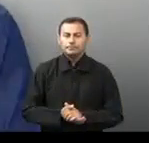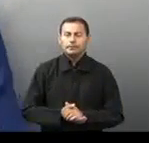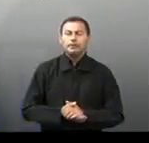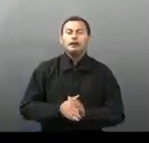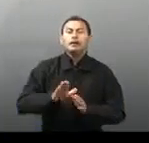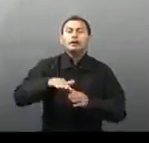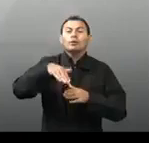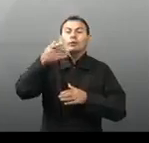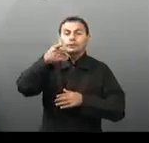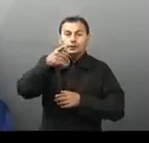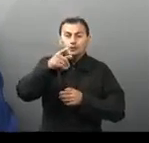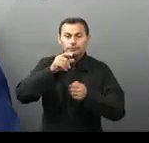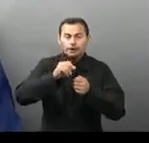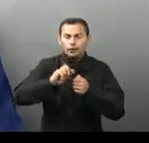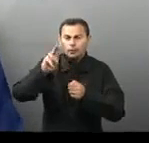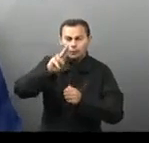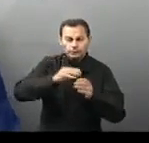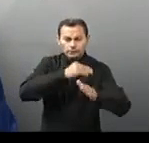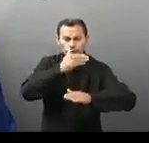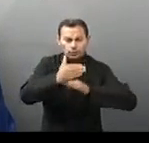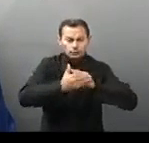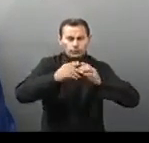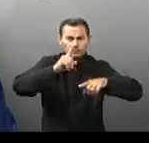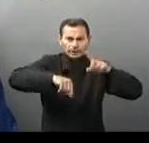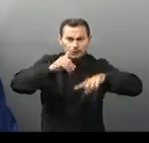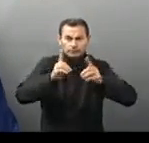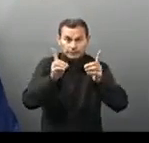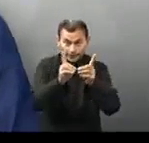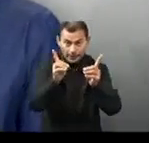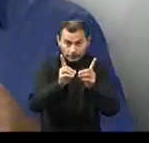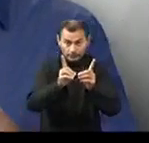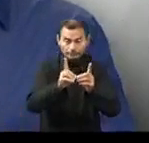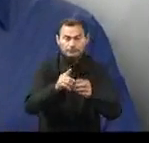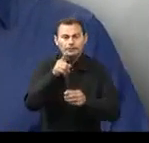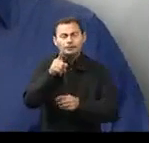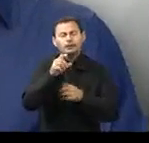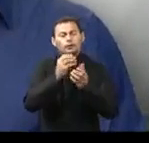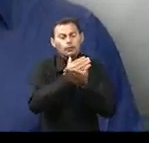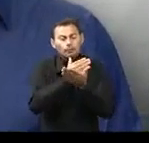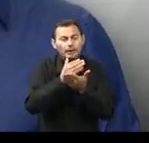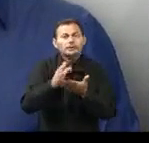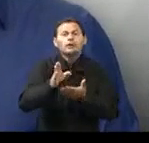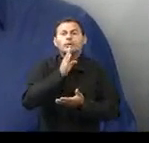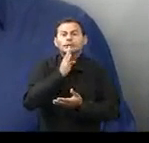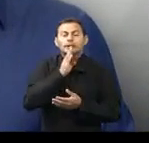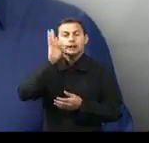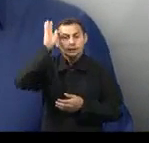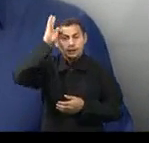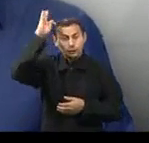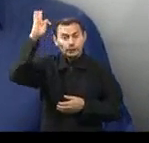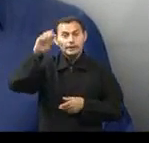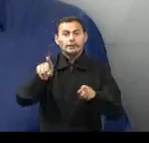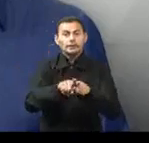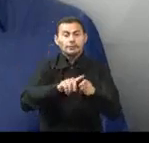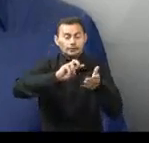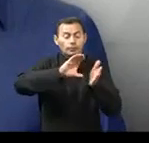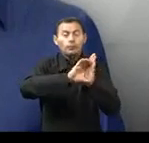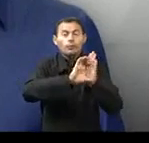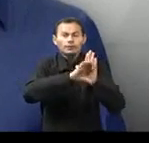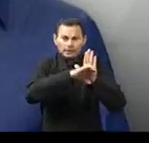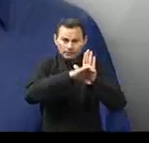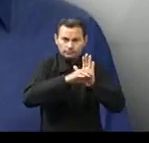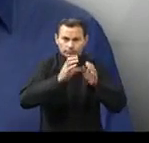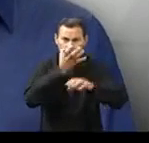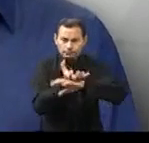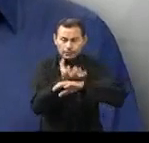Quando você faz uso de todo o material didático, você passa a conhecer as teorias e os conceitos da